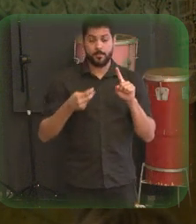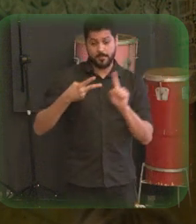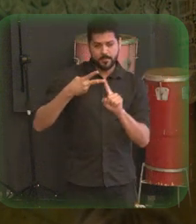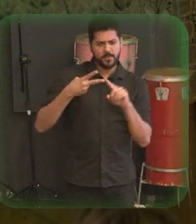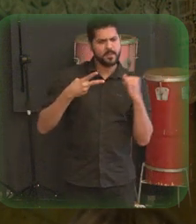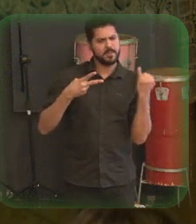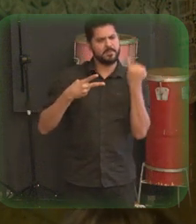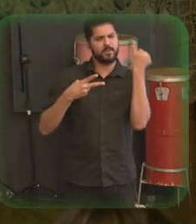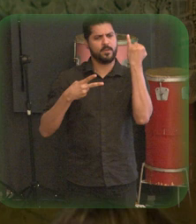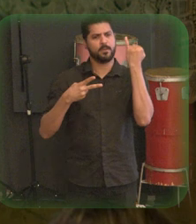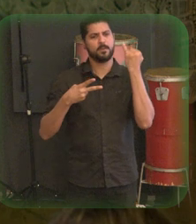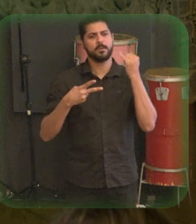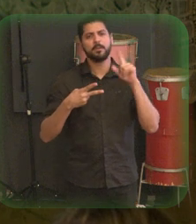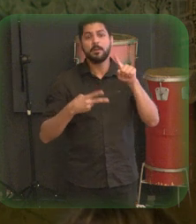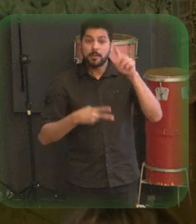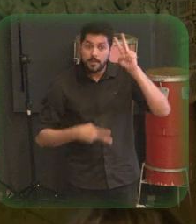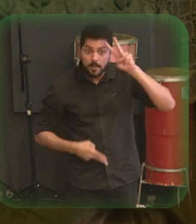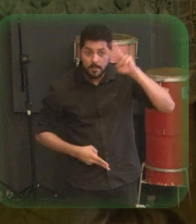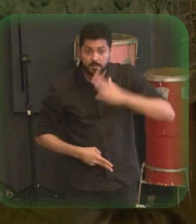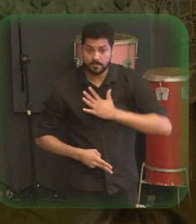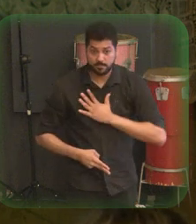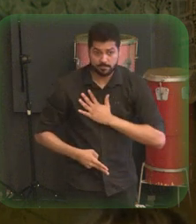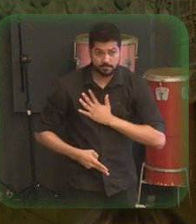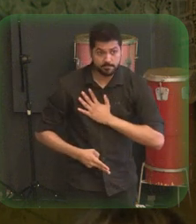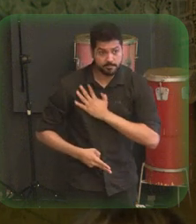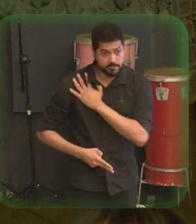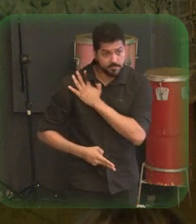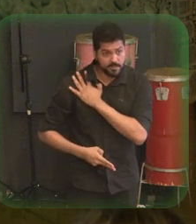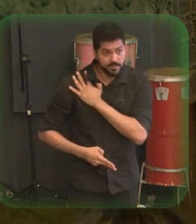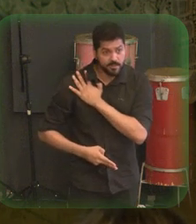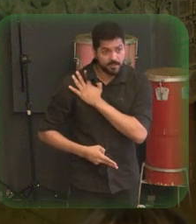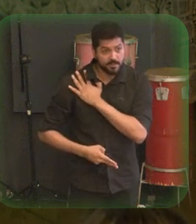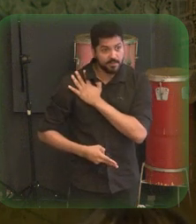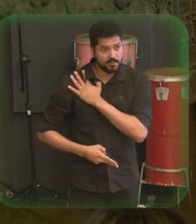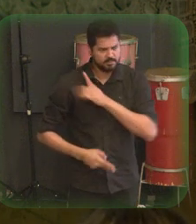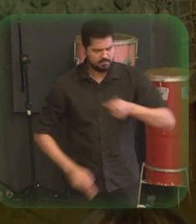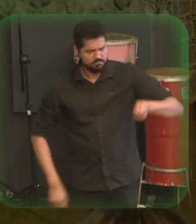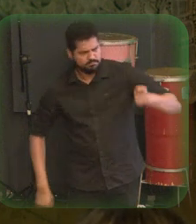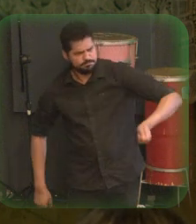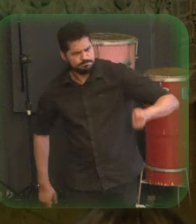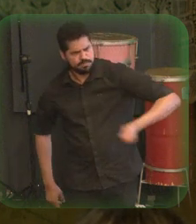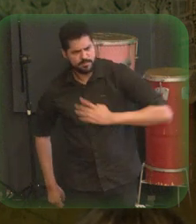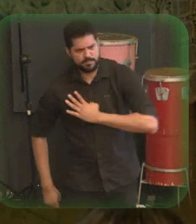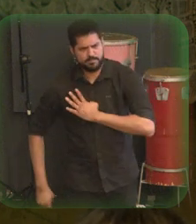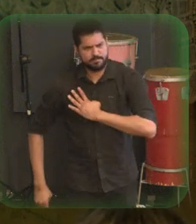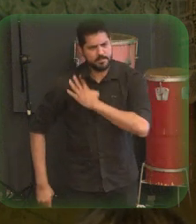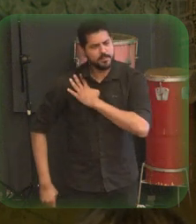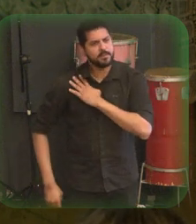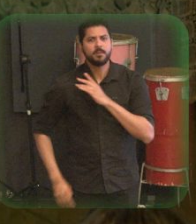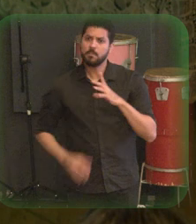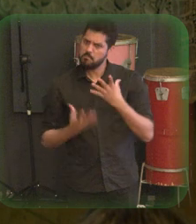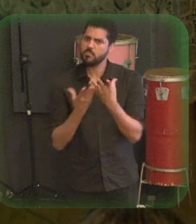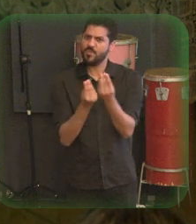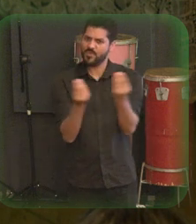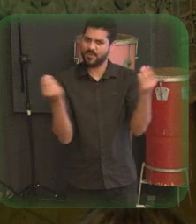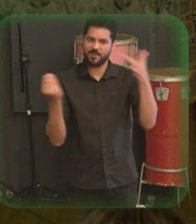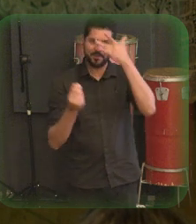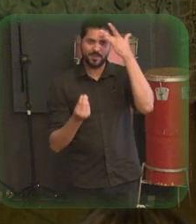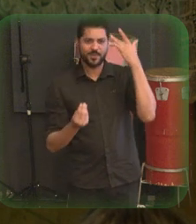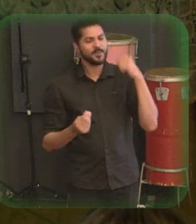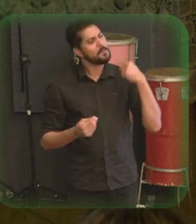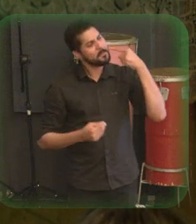Nós precisamos de uma ditadura militar. As grandes tragédias no Brasil, a ditadura militar. Tem gente que acha bonito a ditadura